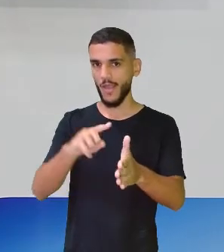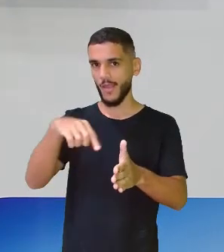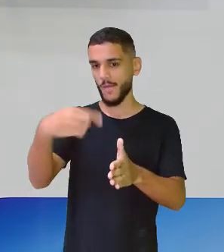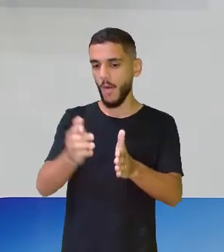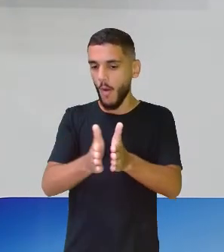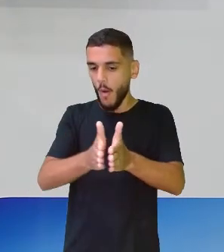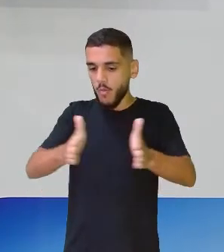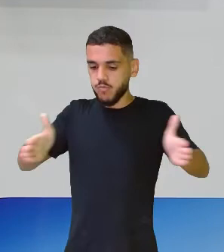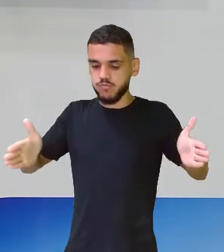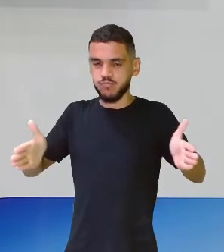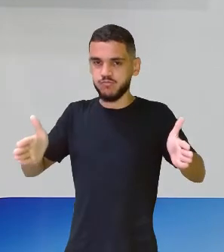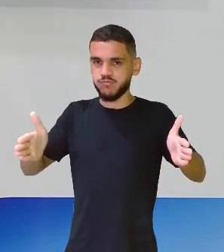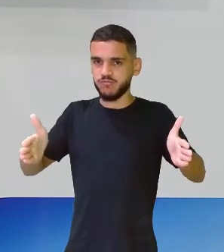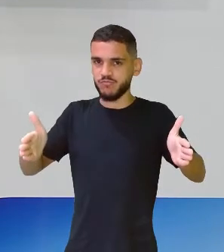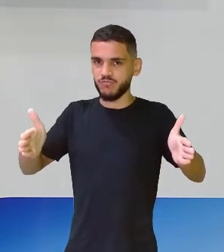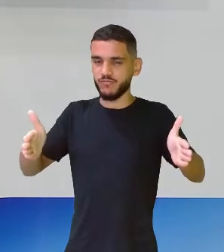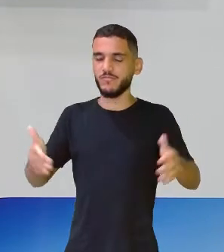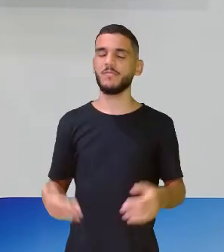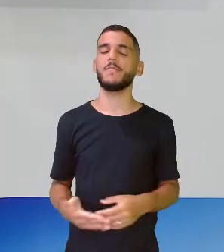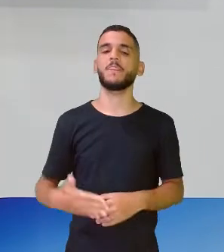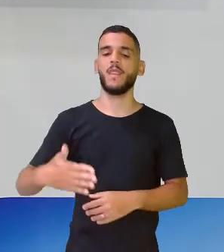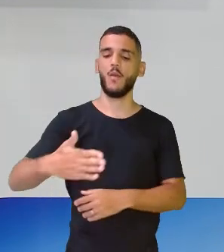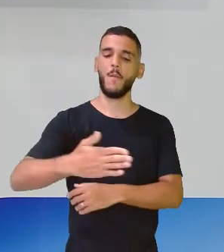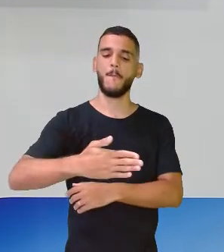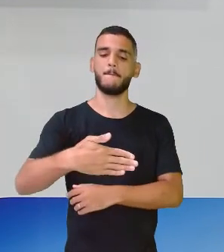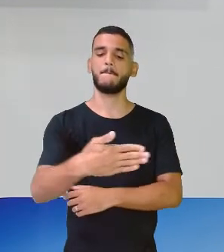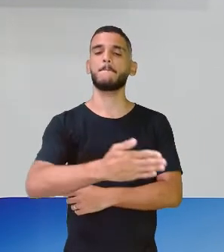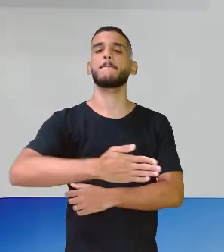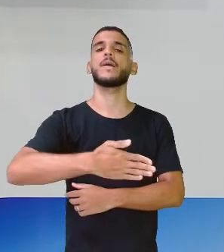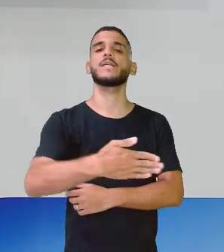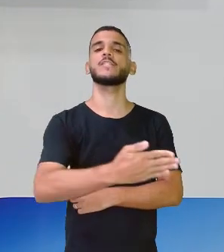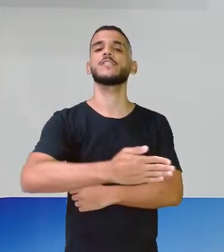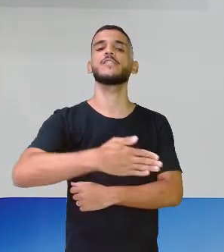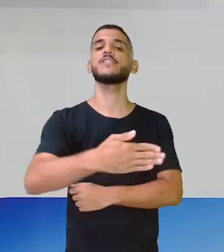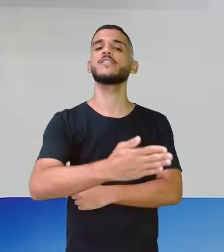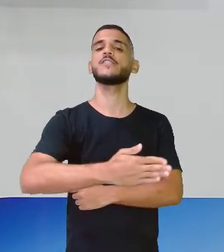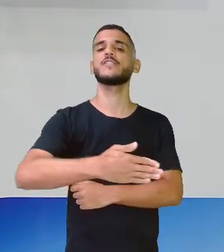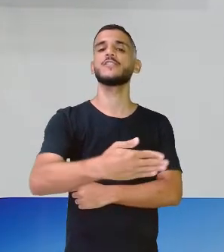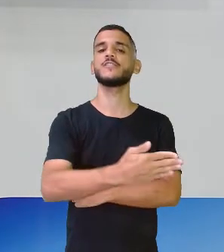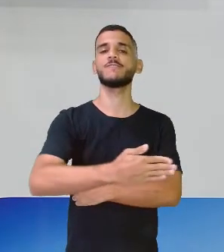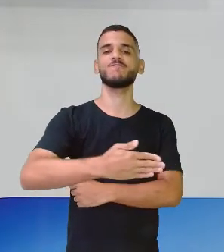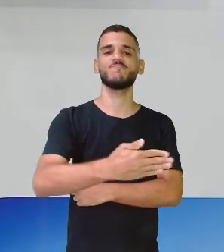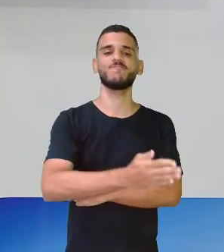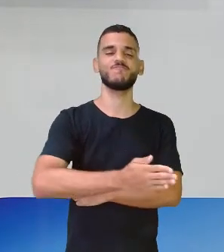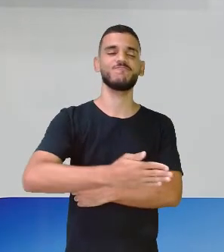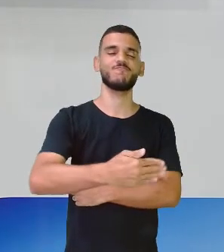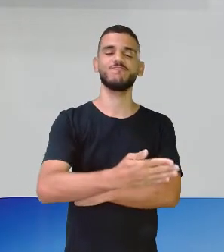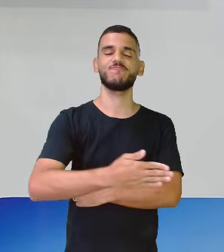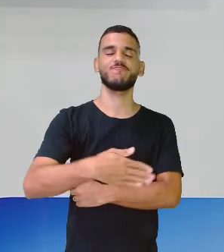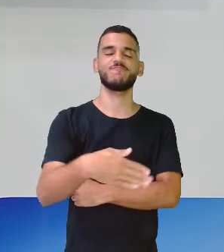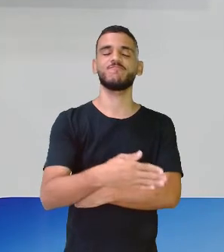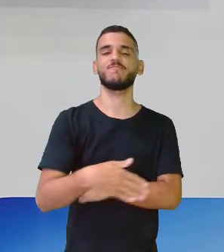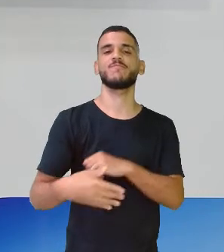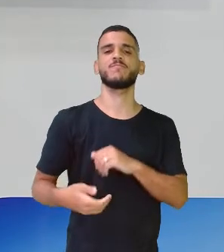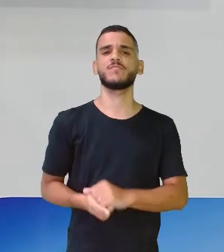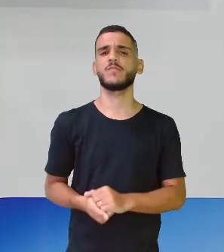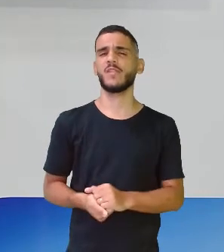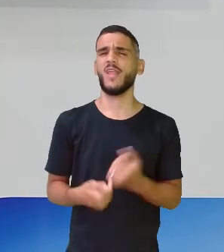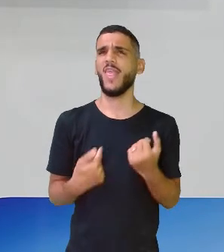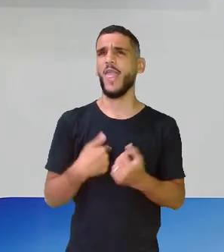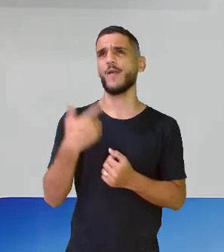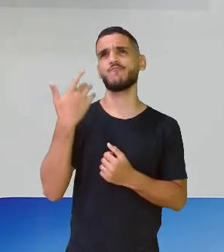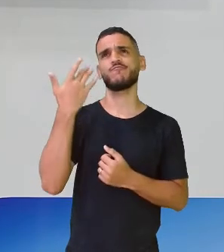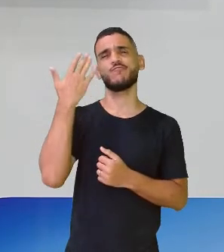ele virou... Foi que ele virou, gente? Vocês falaram logo no início aí também. Não lembro quem